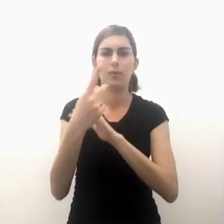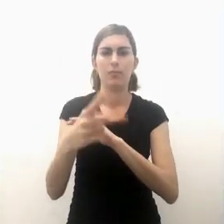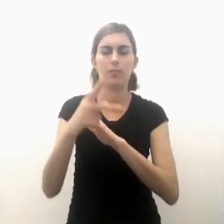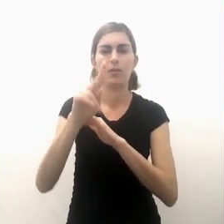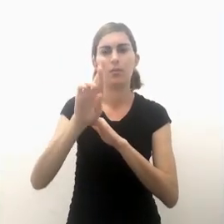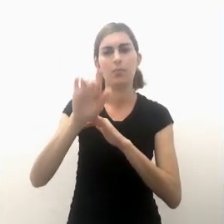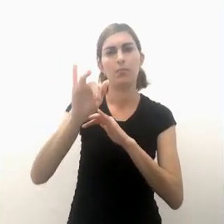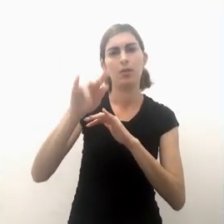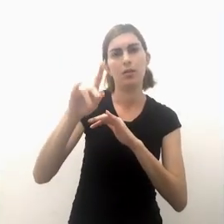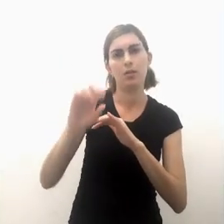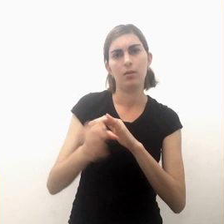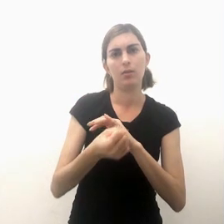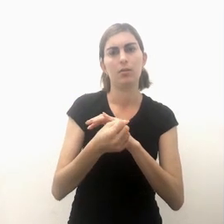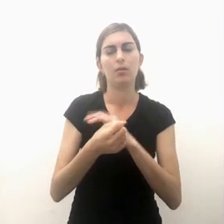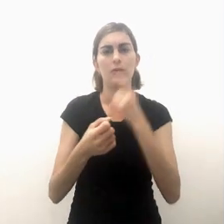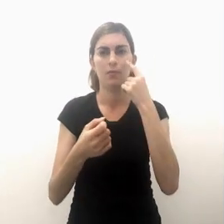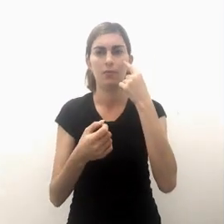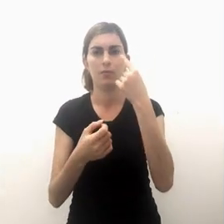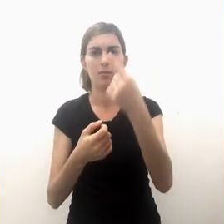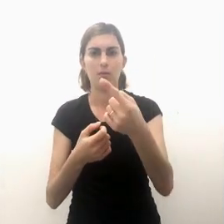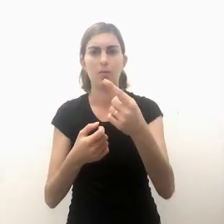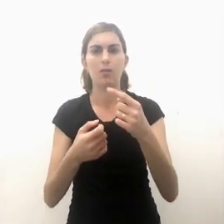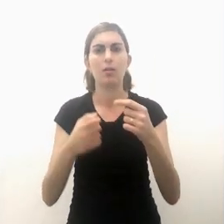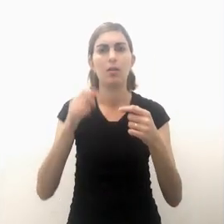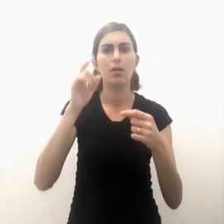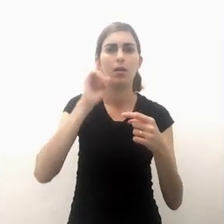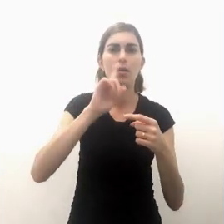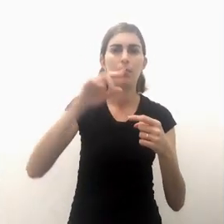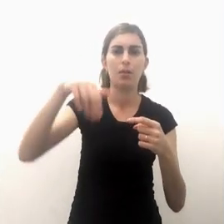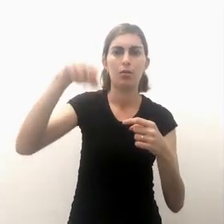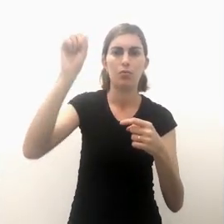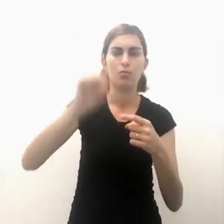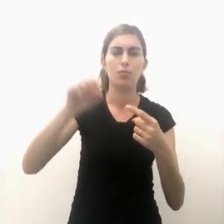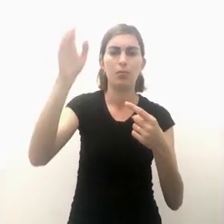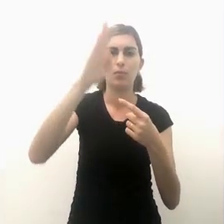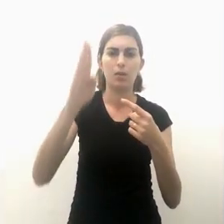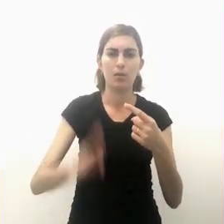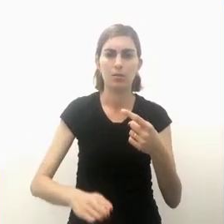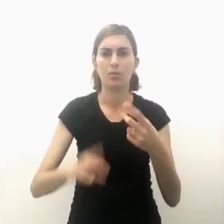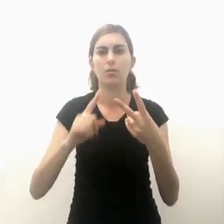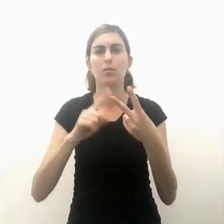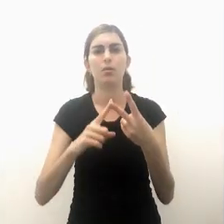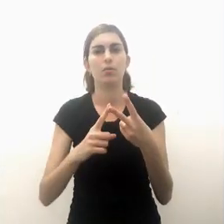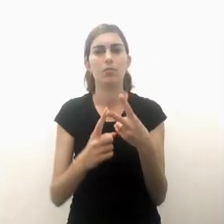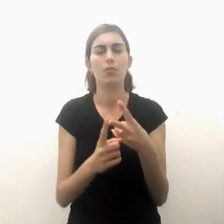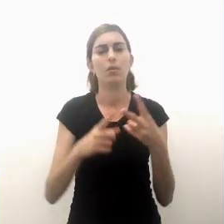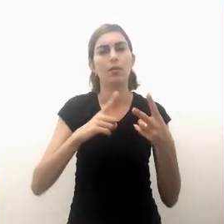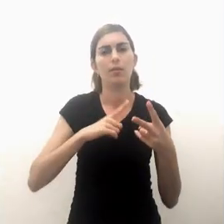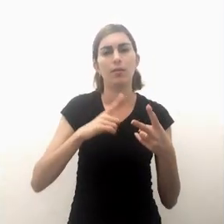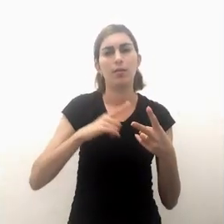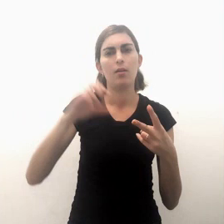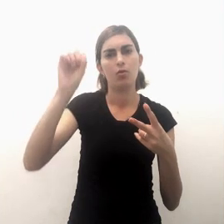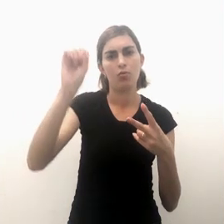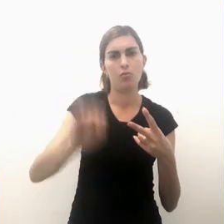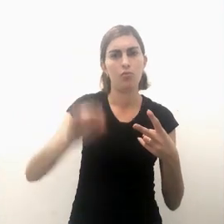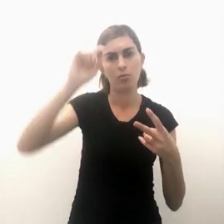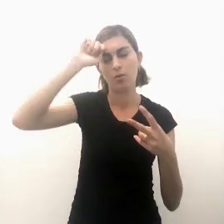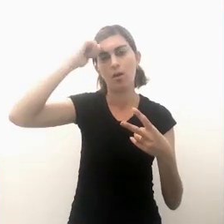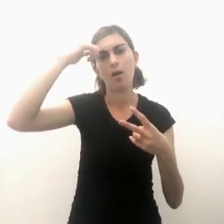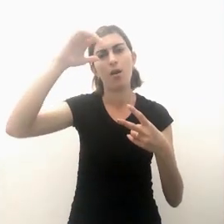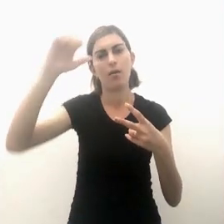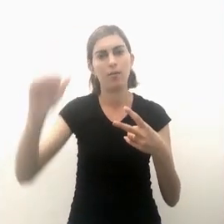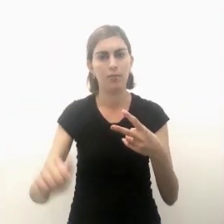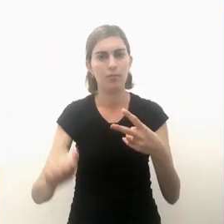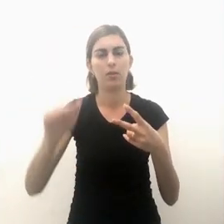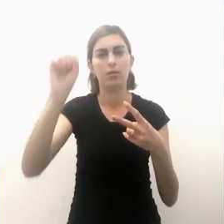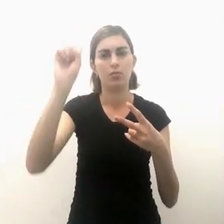parte do BRICS. Tá? Então você vê aí, na América do Sul tem o Brasil, tá? A gente vai ter na parte sul da África,